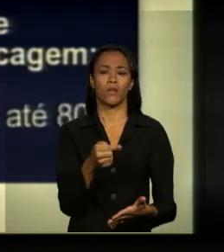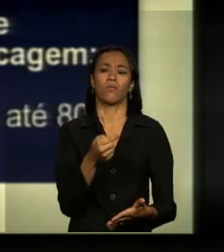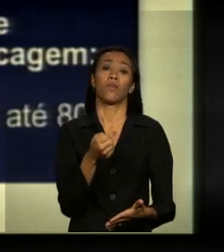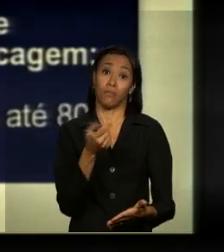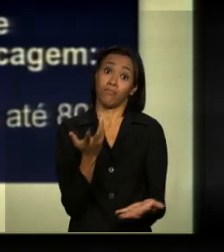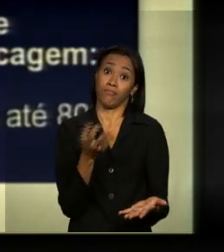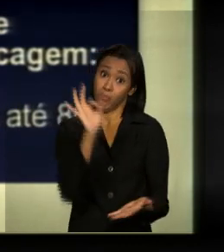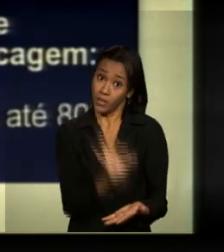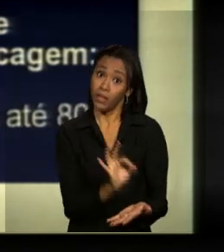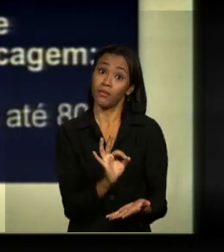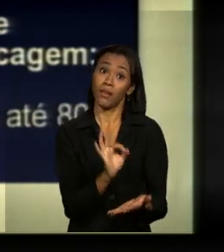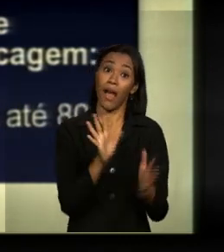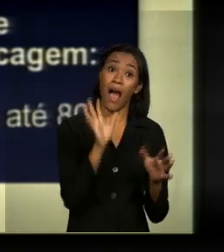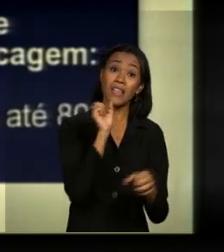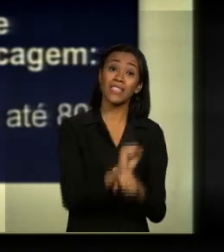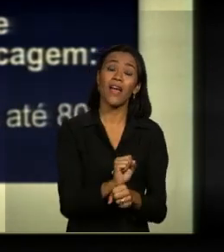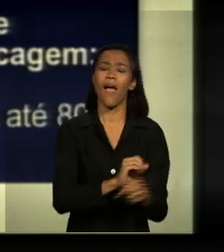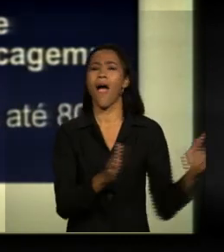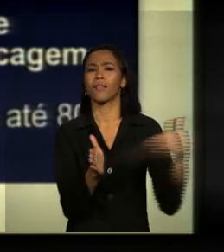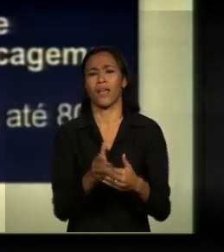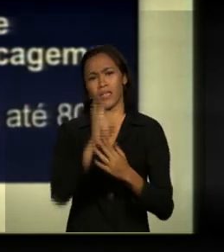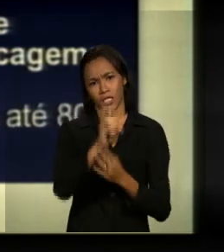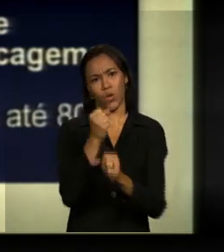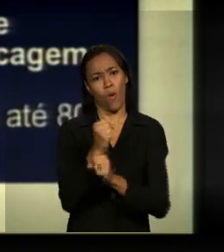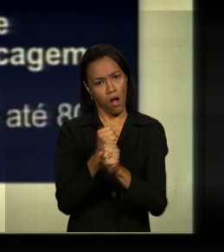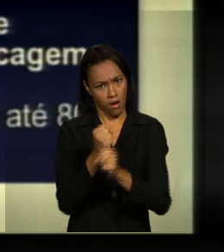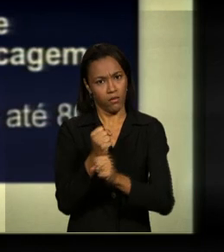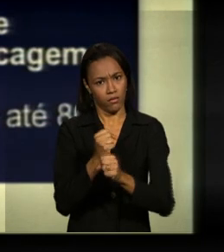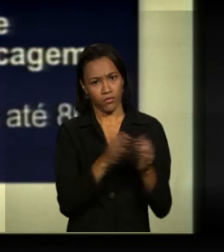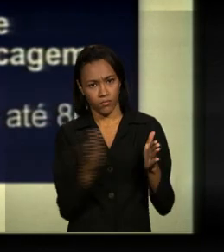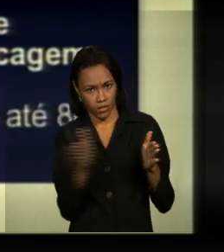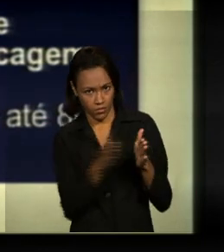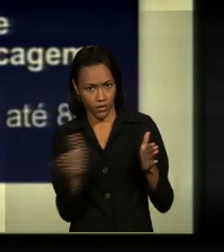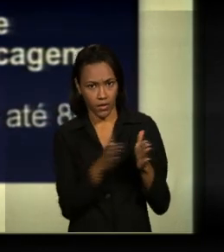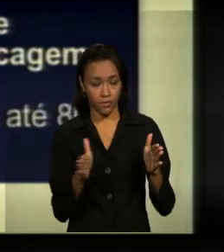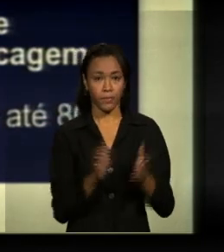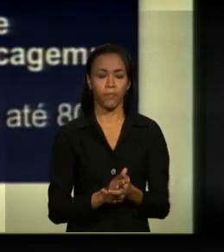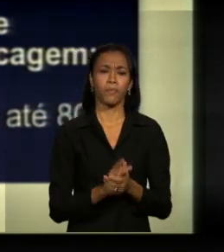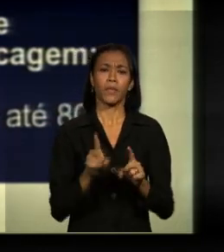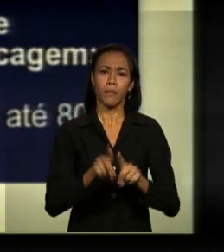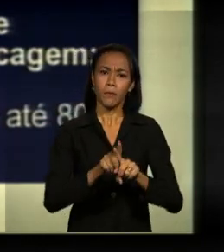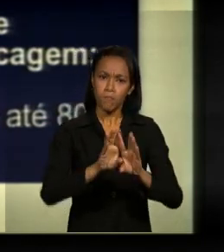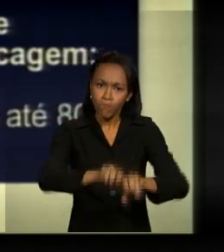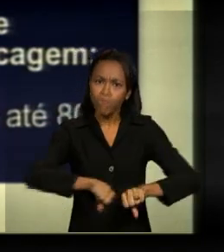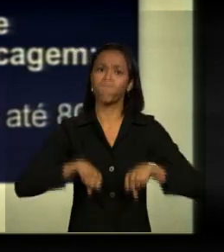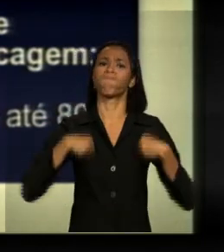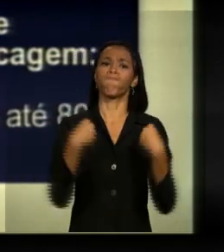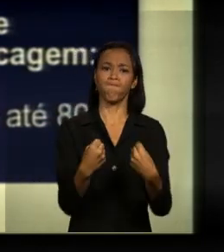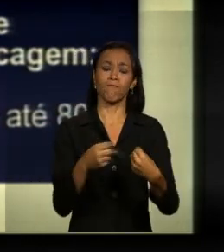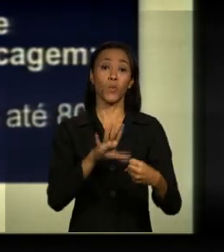cento carência de cinco anos prazos de amortização de 25 anos grau de alavancagem